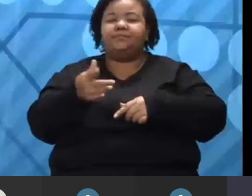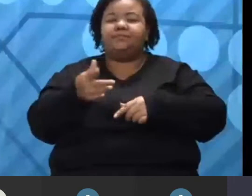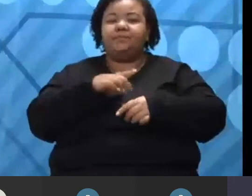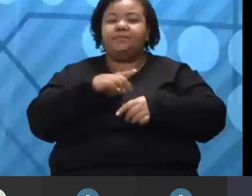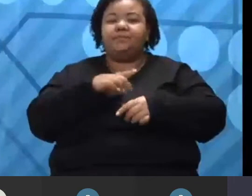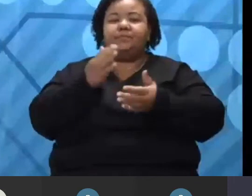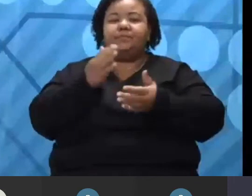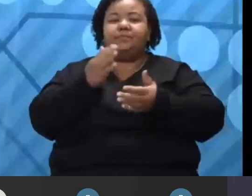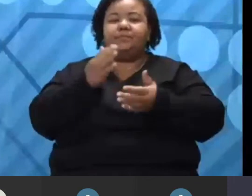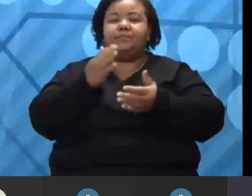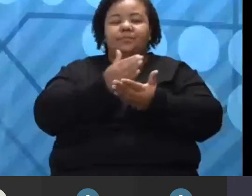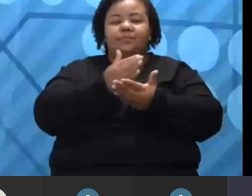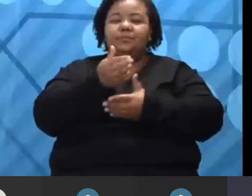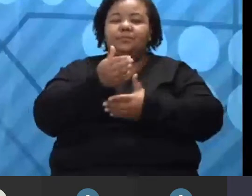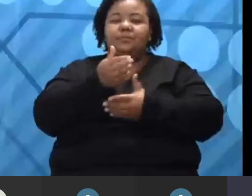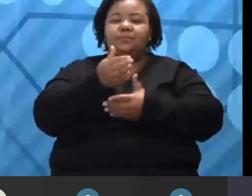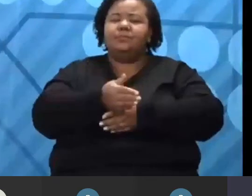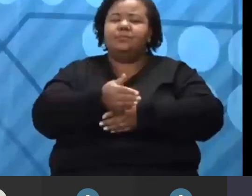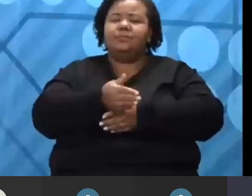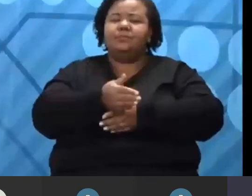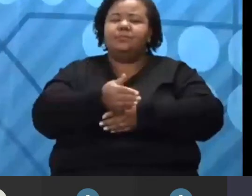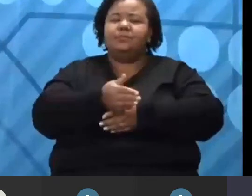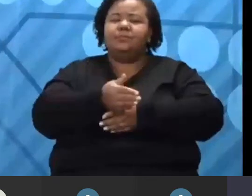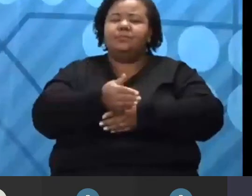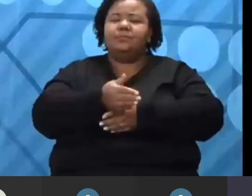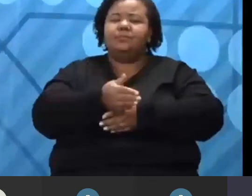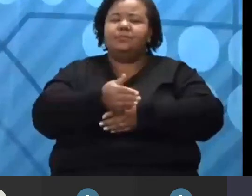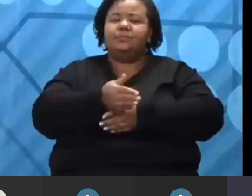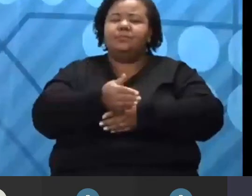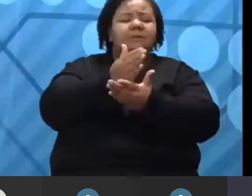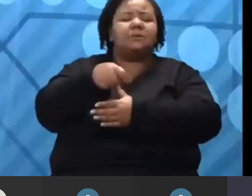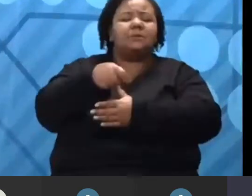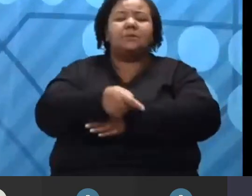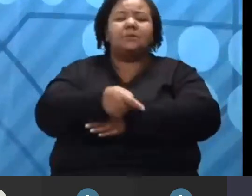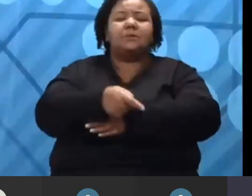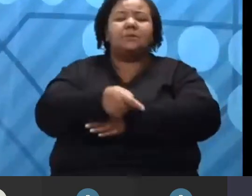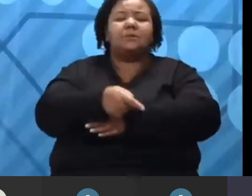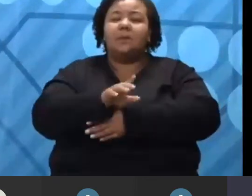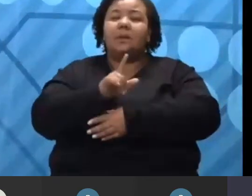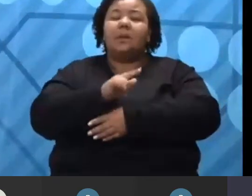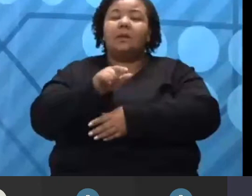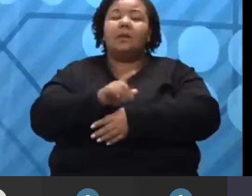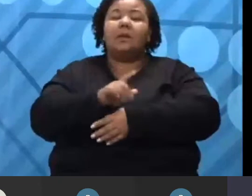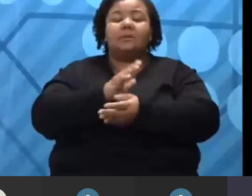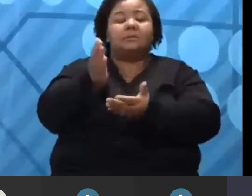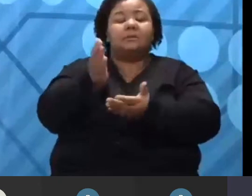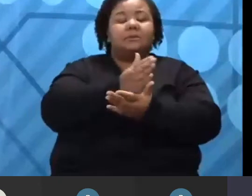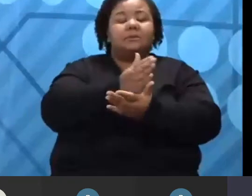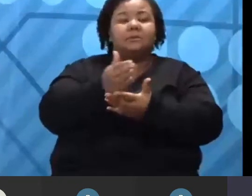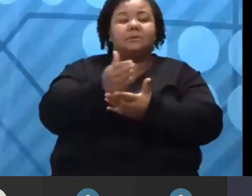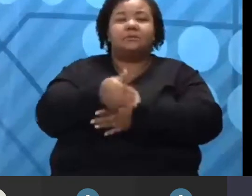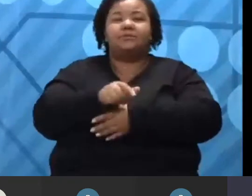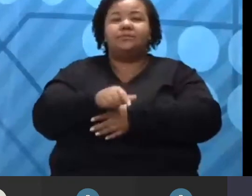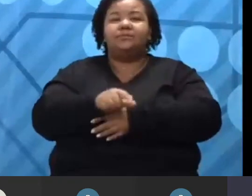tá certo? Existem ainda os meios seletivos. O que seria um meio seletivo? Como o próprio nome já diz, ele quer